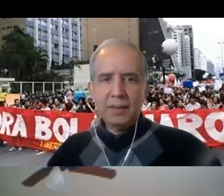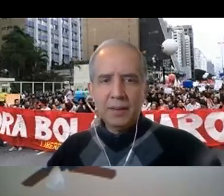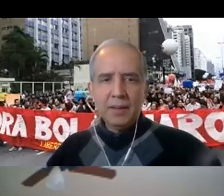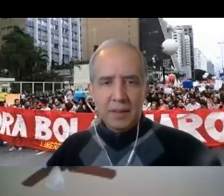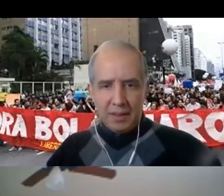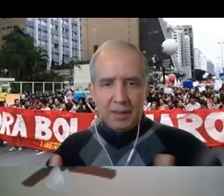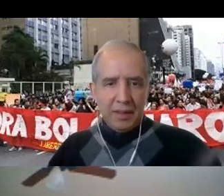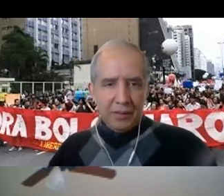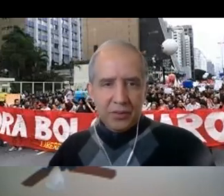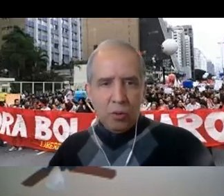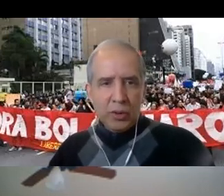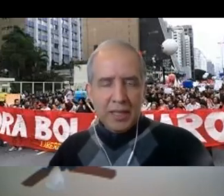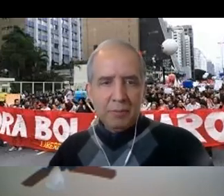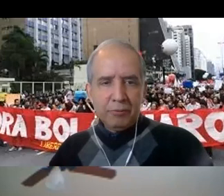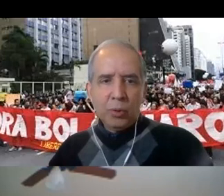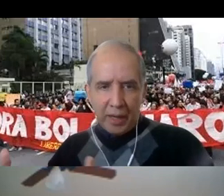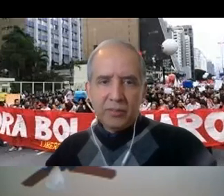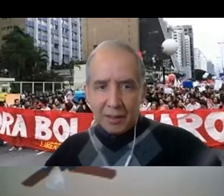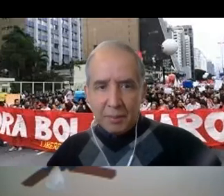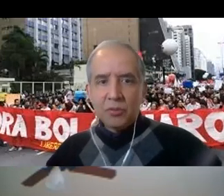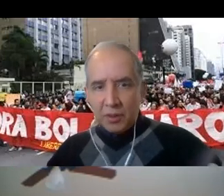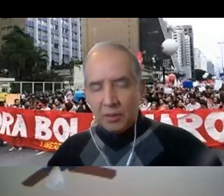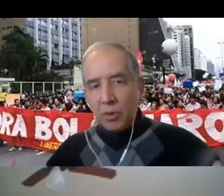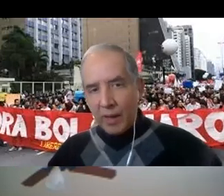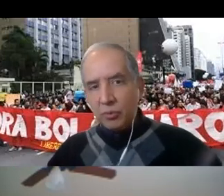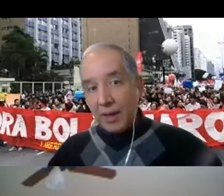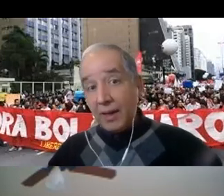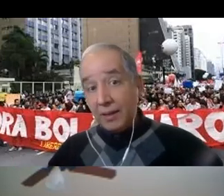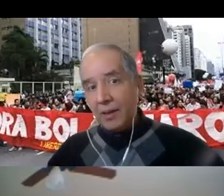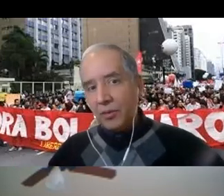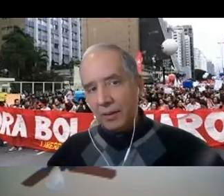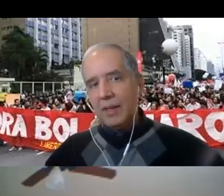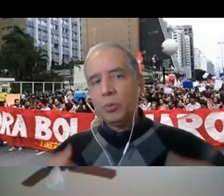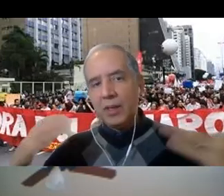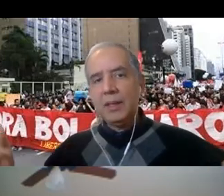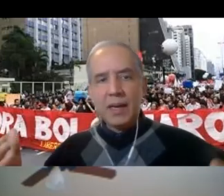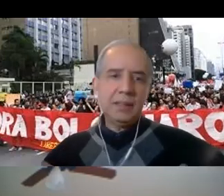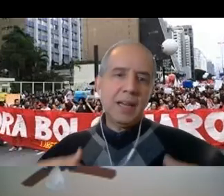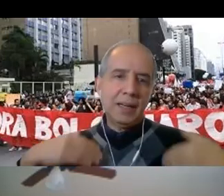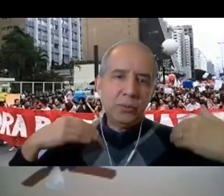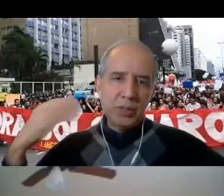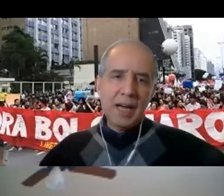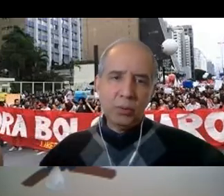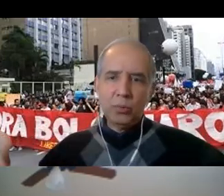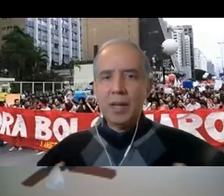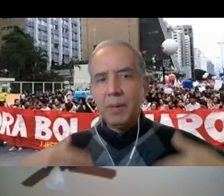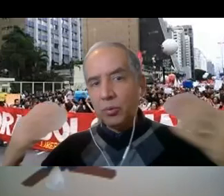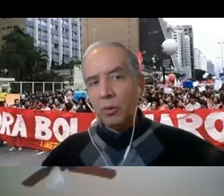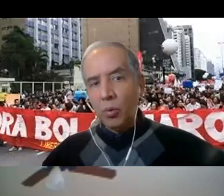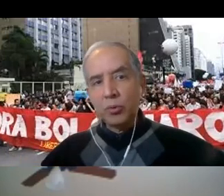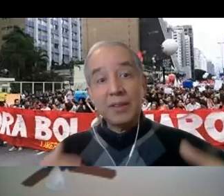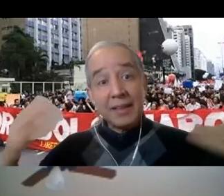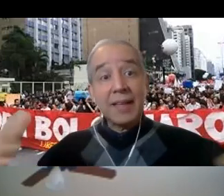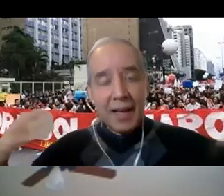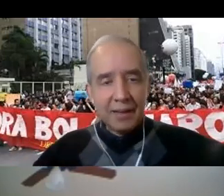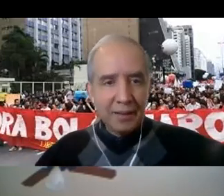a... Assim como o Guilherme falou, é exatamente esse sentido que eu acho que é interessante, da alteridade, do diálogo, da abertura